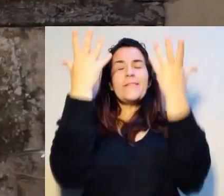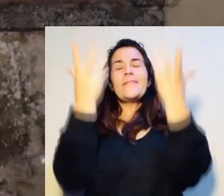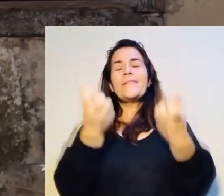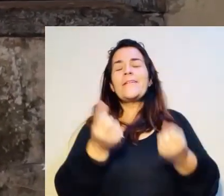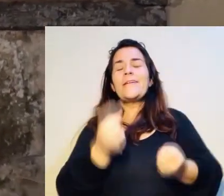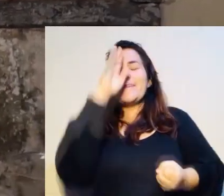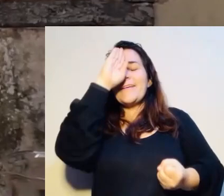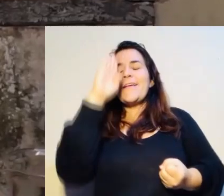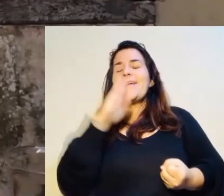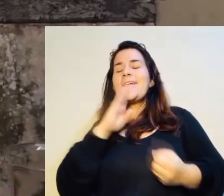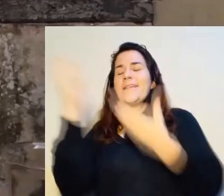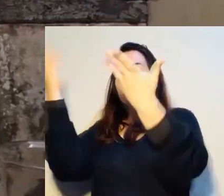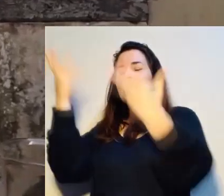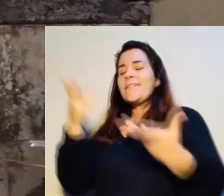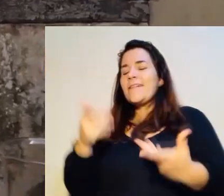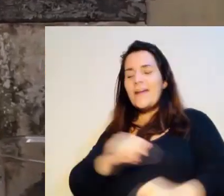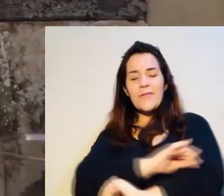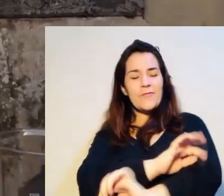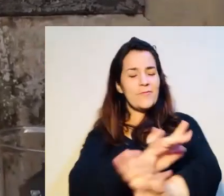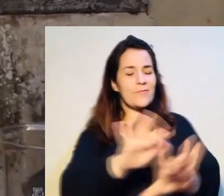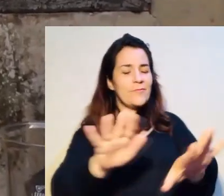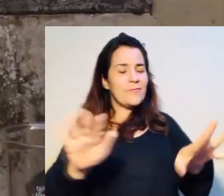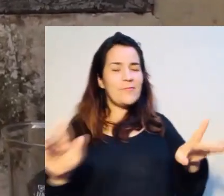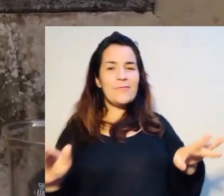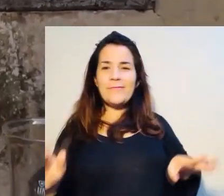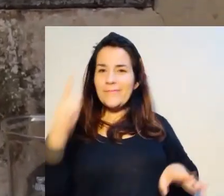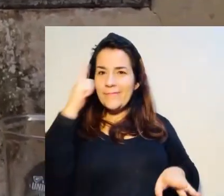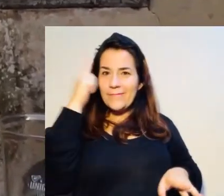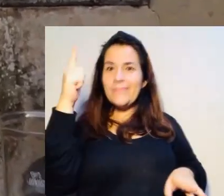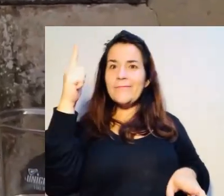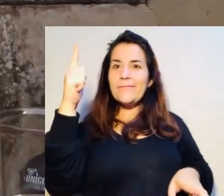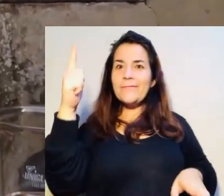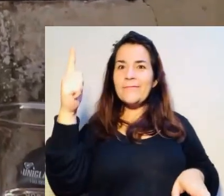para receber essa graça do túmulo tombado.